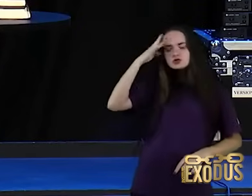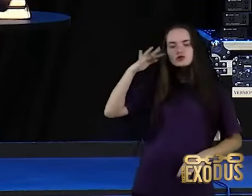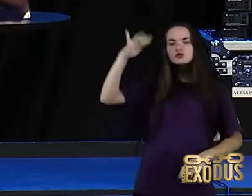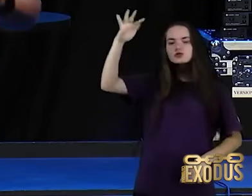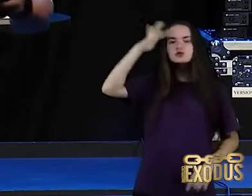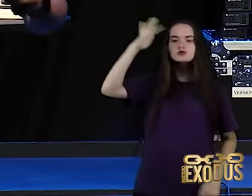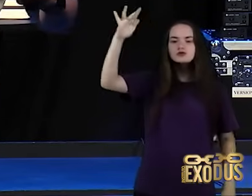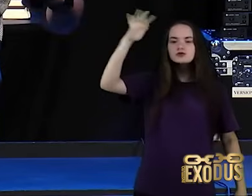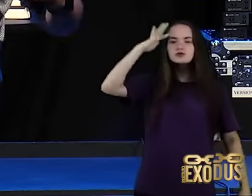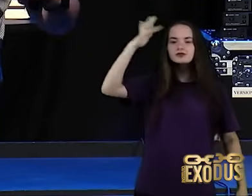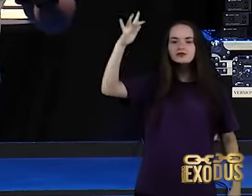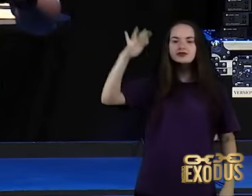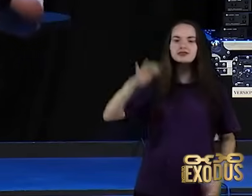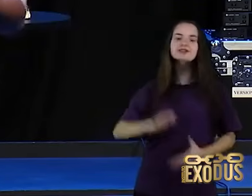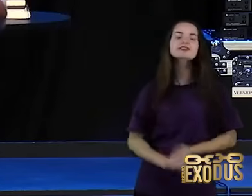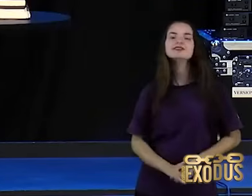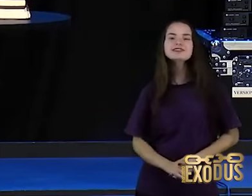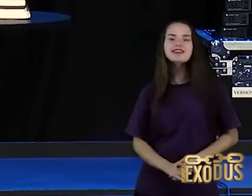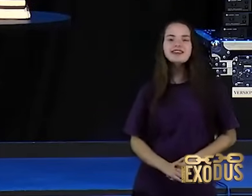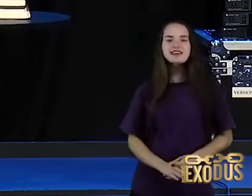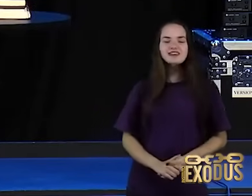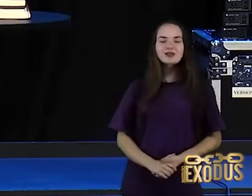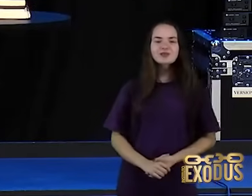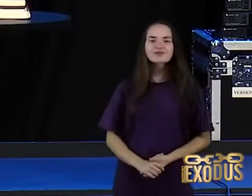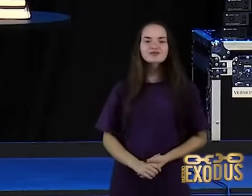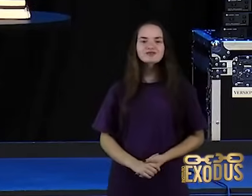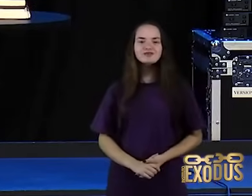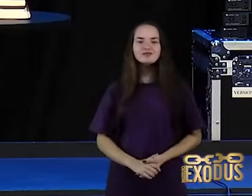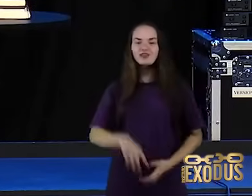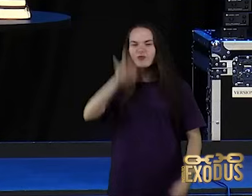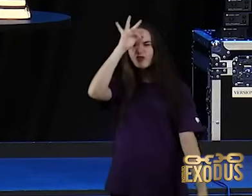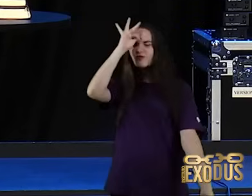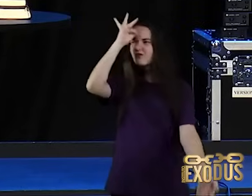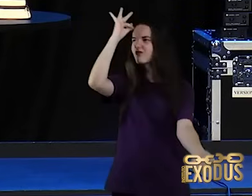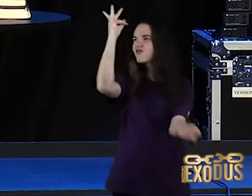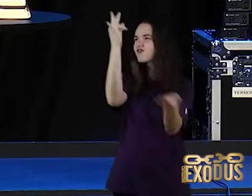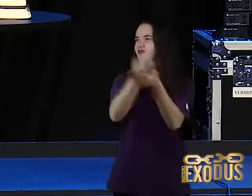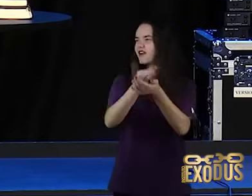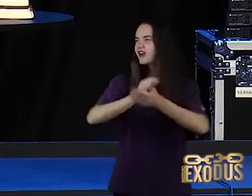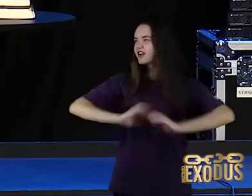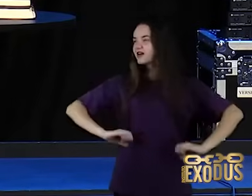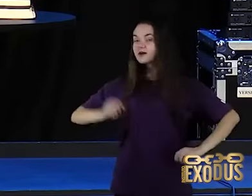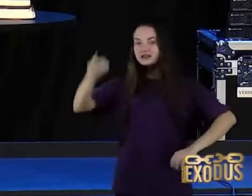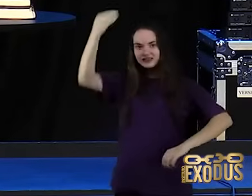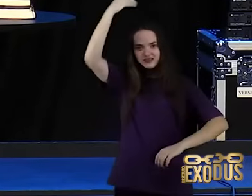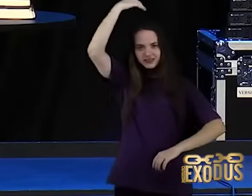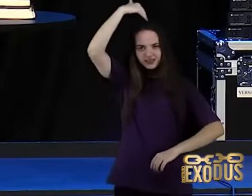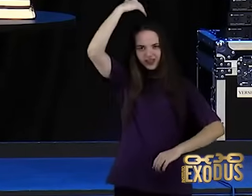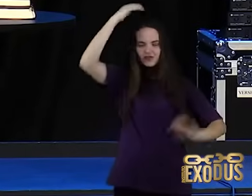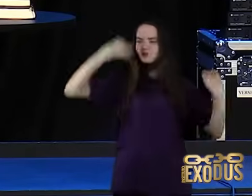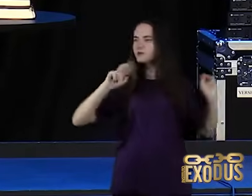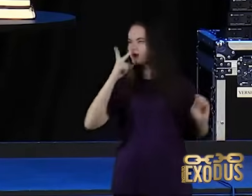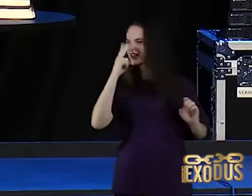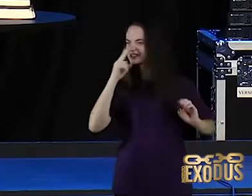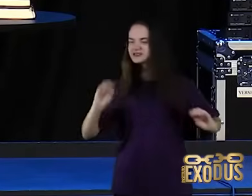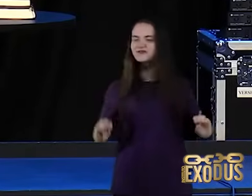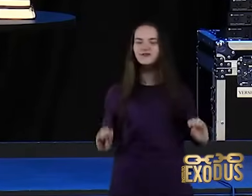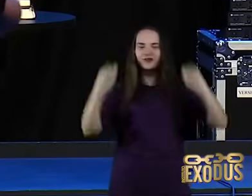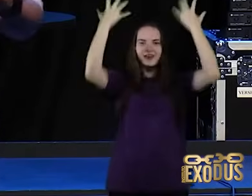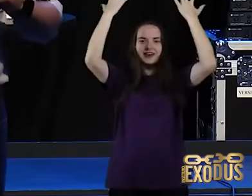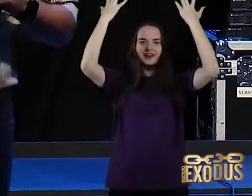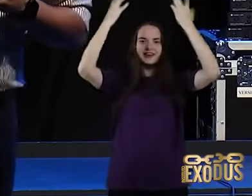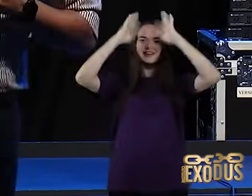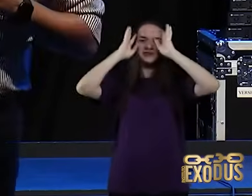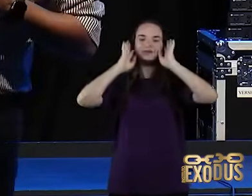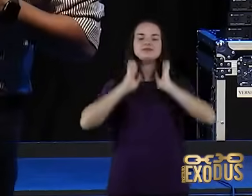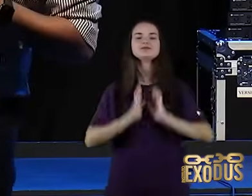sonhos são maiores do que o meu eu acho que eu tenho isso dentro de mim eu tenho uma festa dentro de mim não me convida assim para ficar triste eu eu acho que